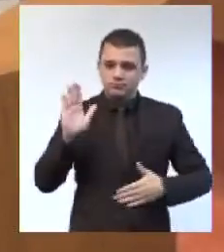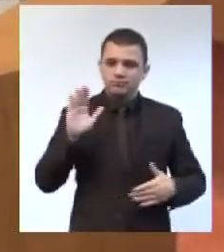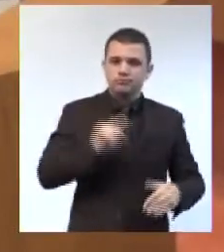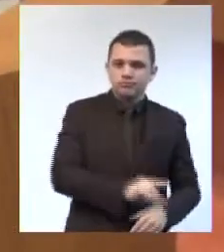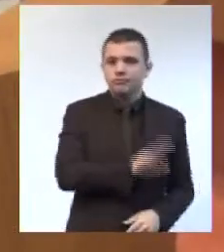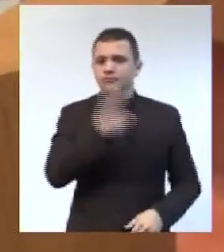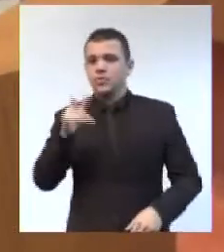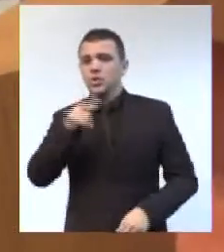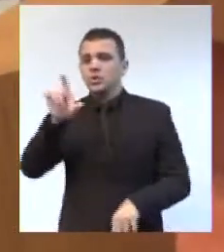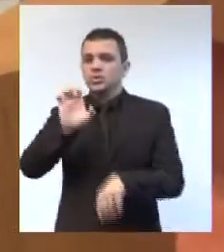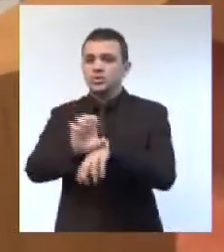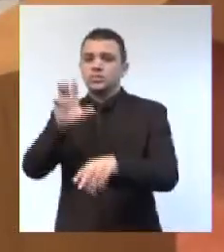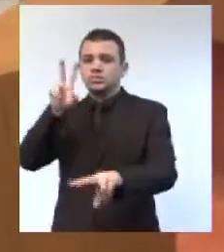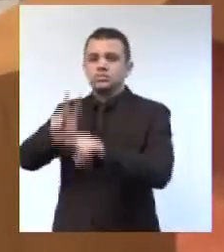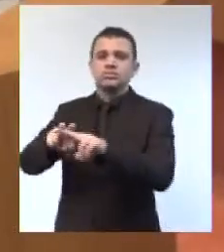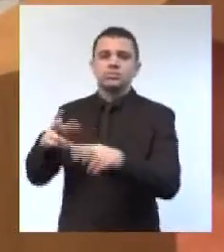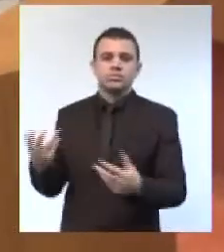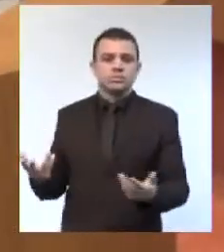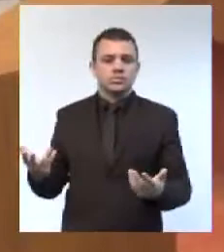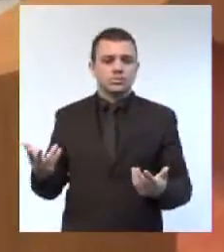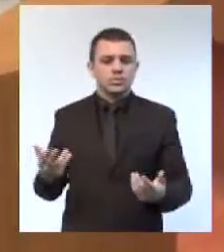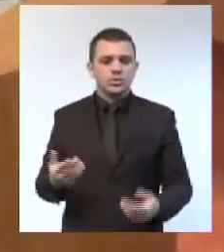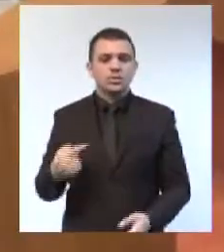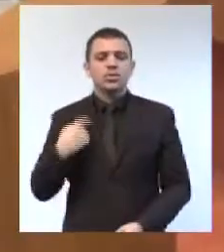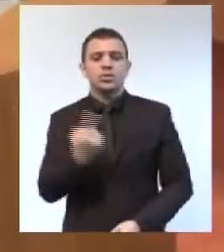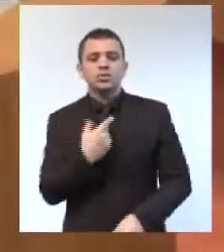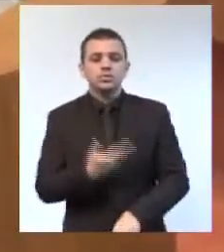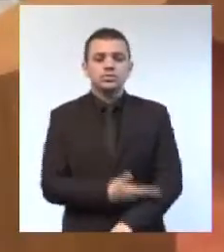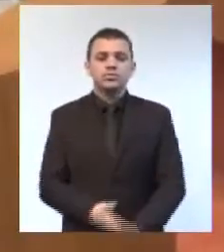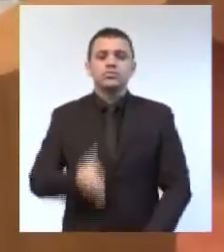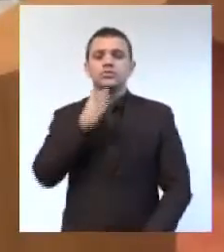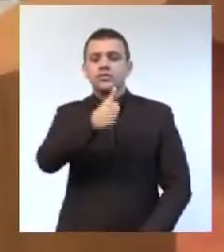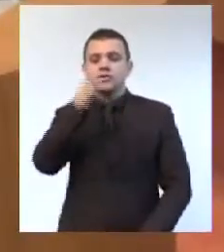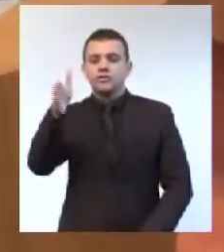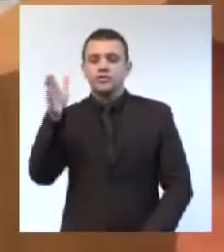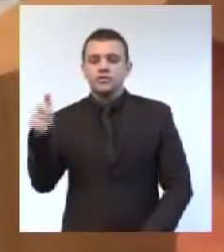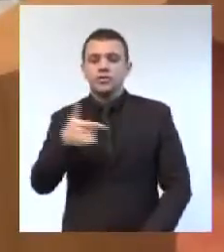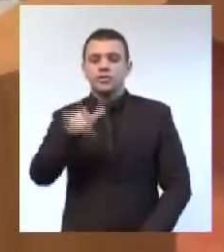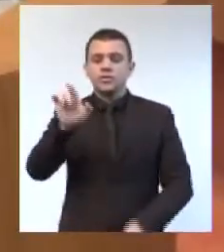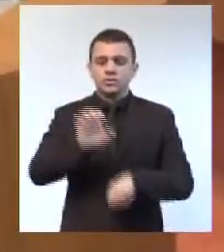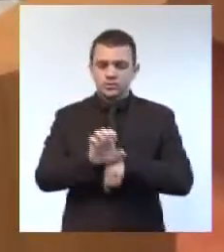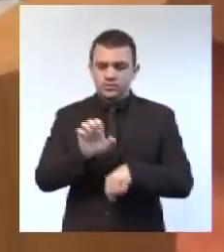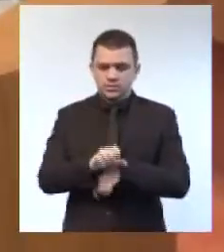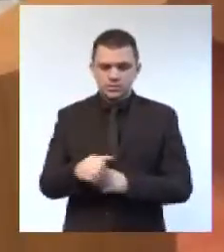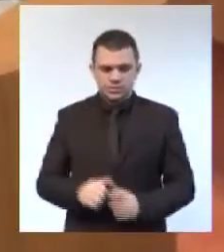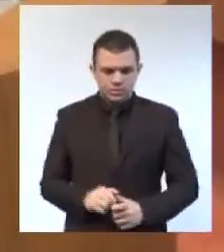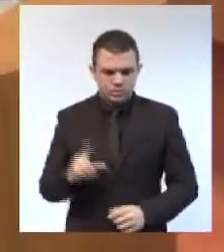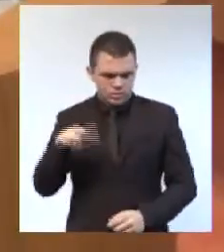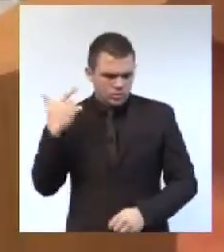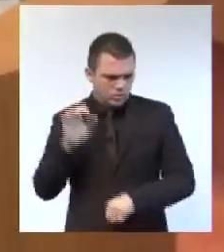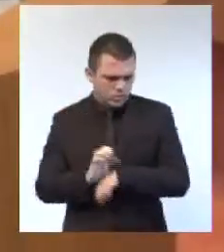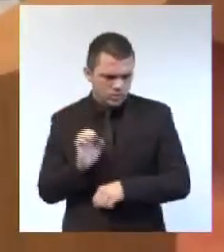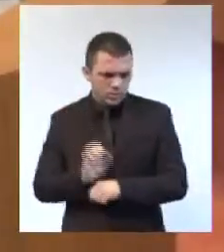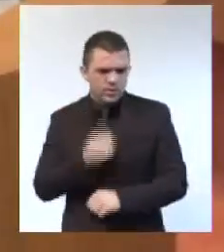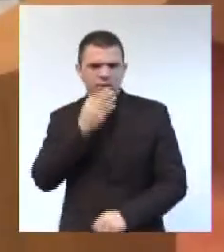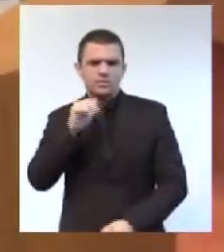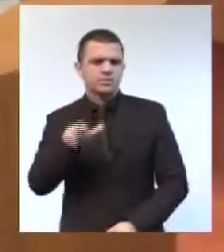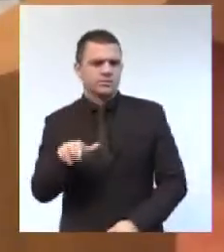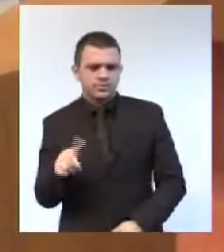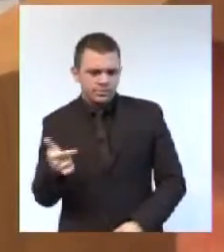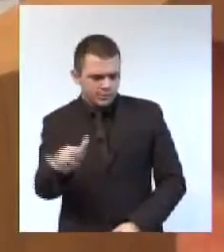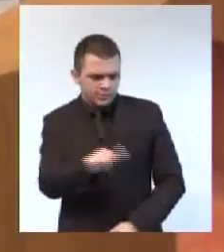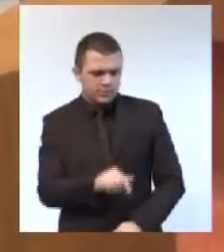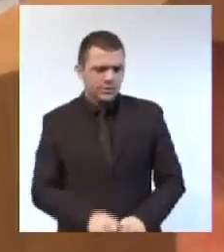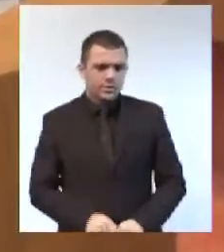estados? Quantos de nós não frequentam outros estados? Será que os outros brasileiros não são irmãos também? Será que eles não têm o